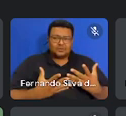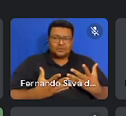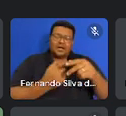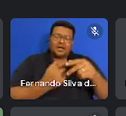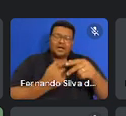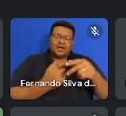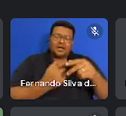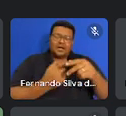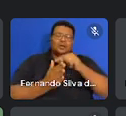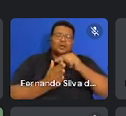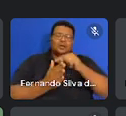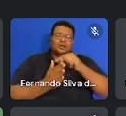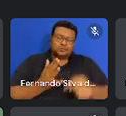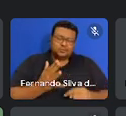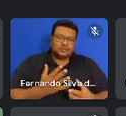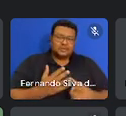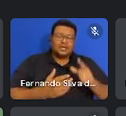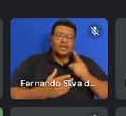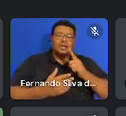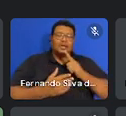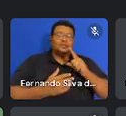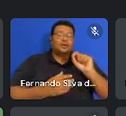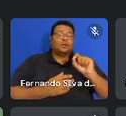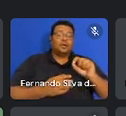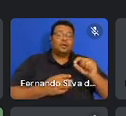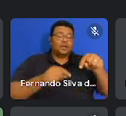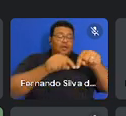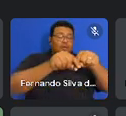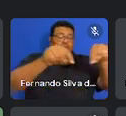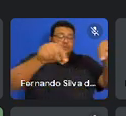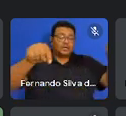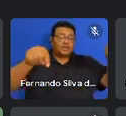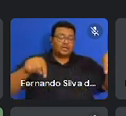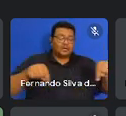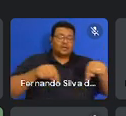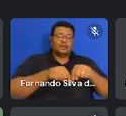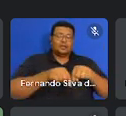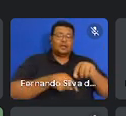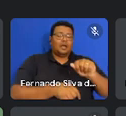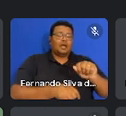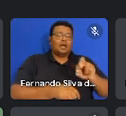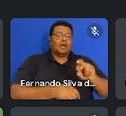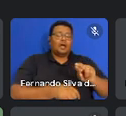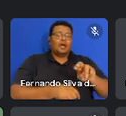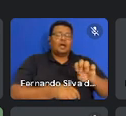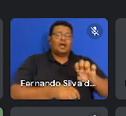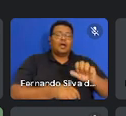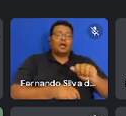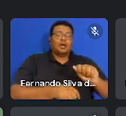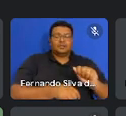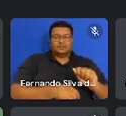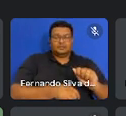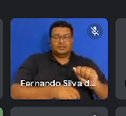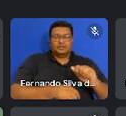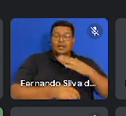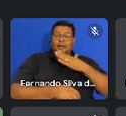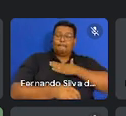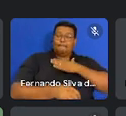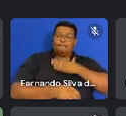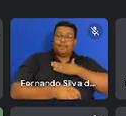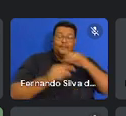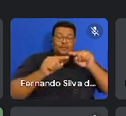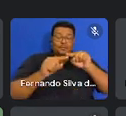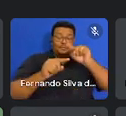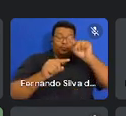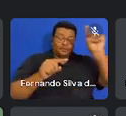Aqui a gente vai medir com a área. A área. Então, para o meu círculo cair dentro